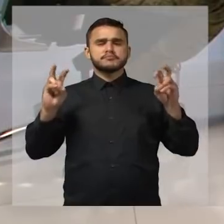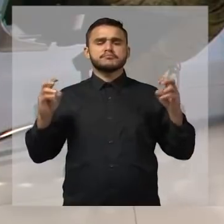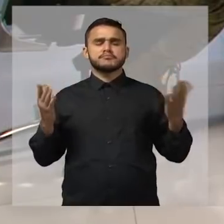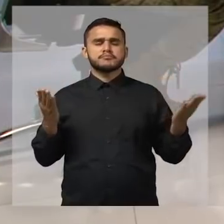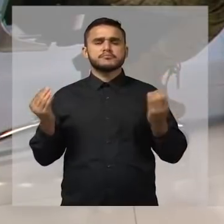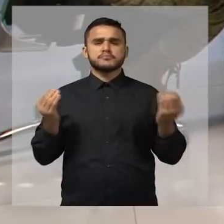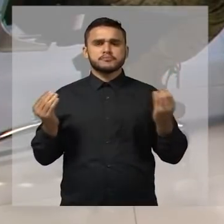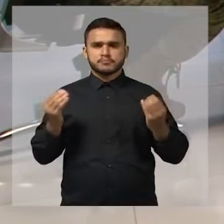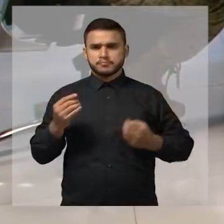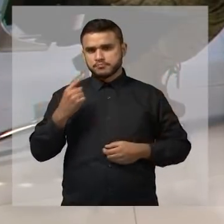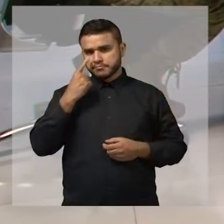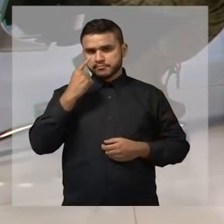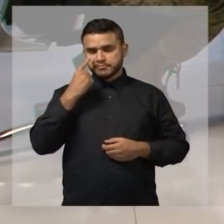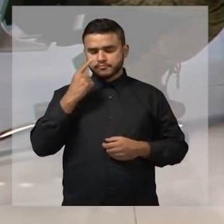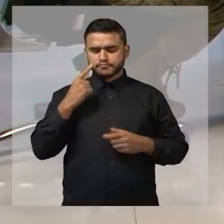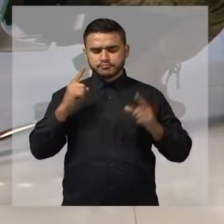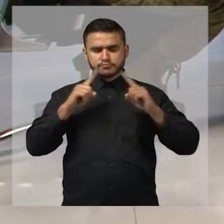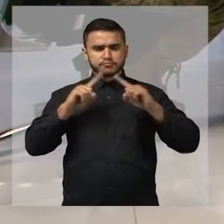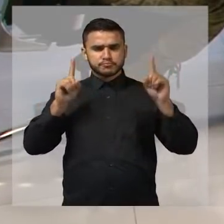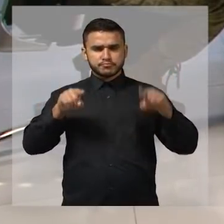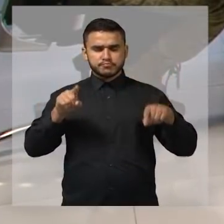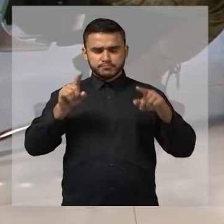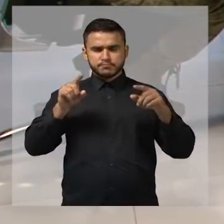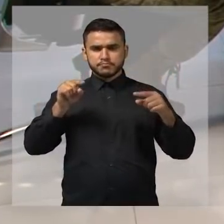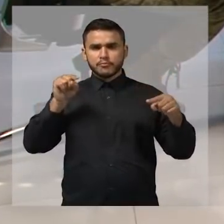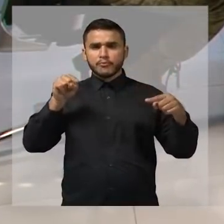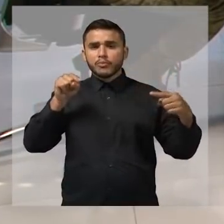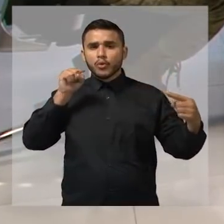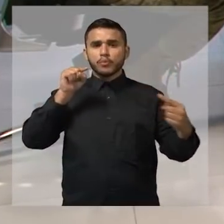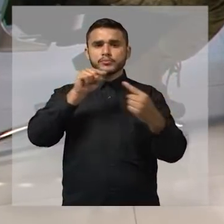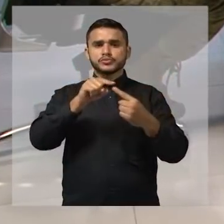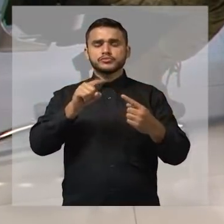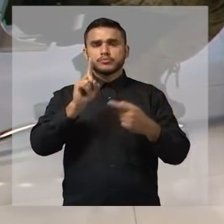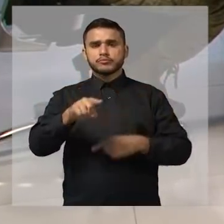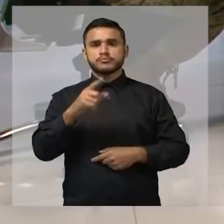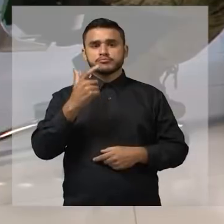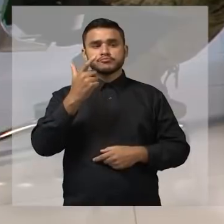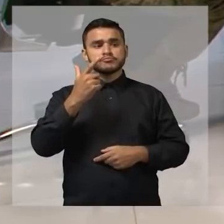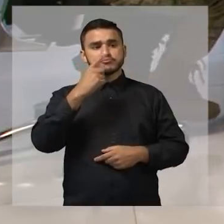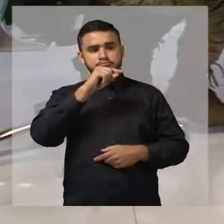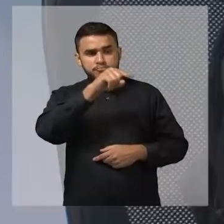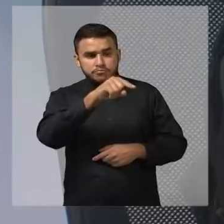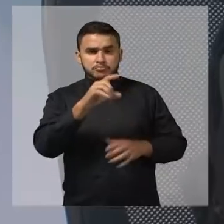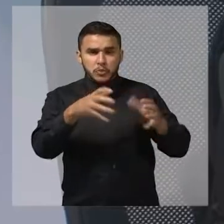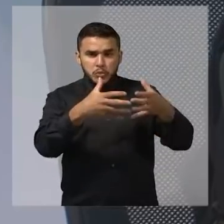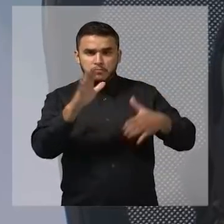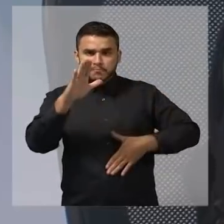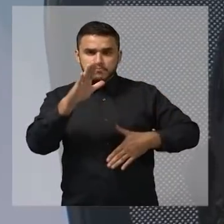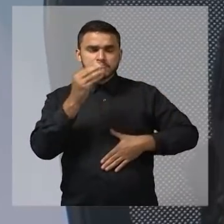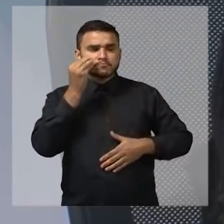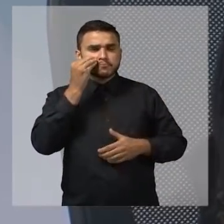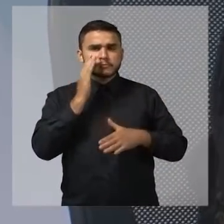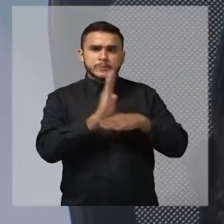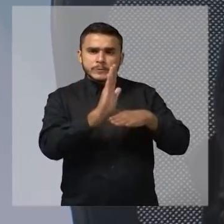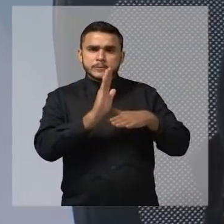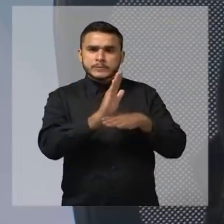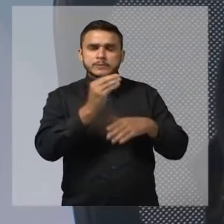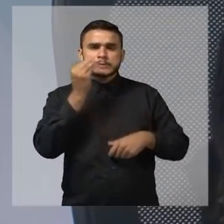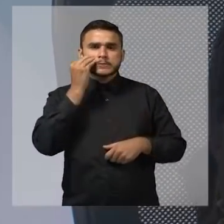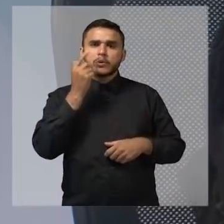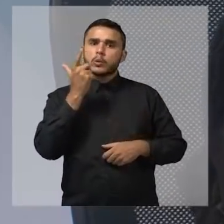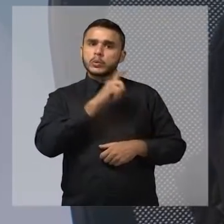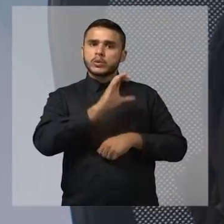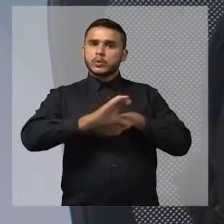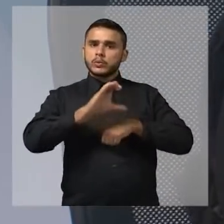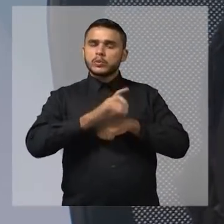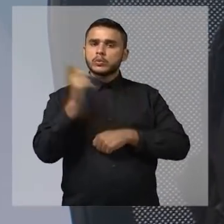do Estado na perspectiva da ressocialização do preso. Há, na sociedade,